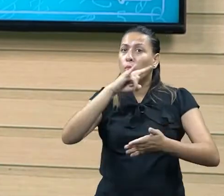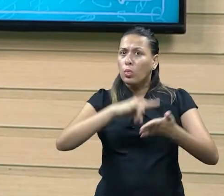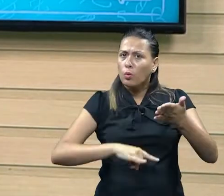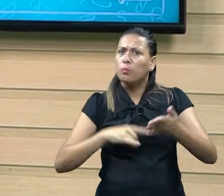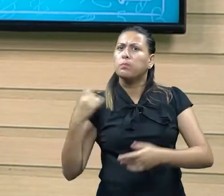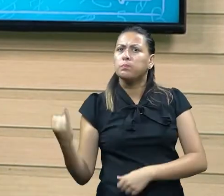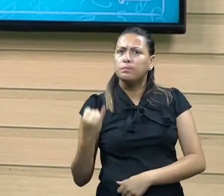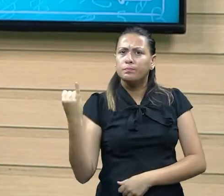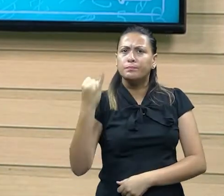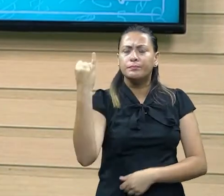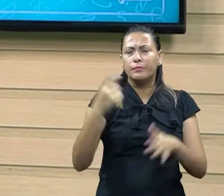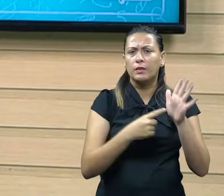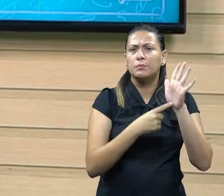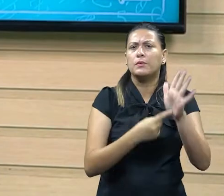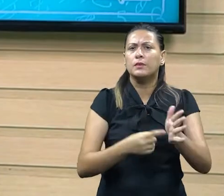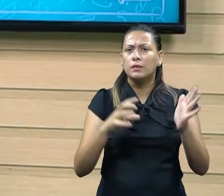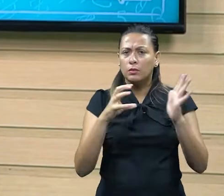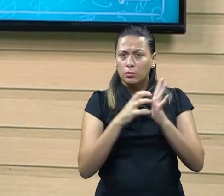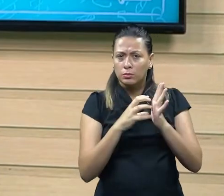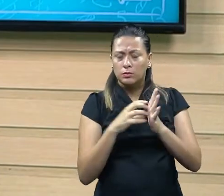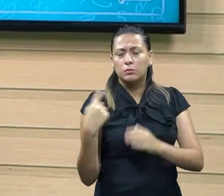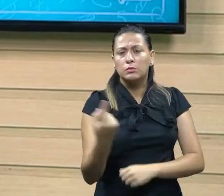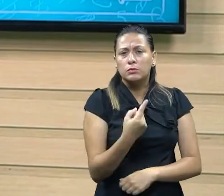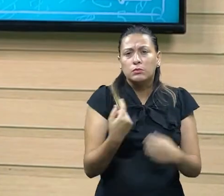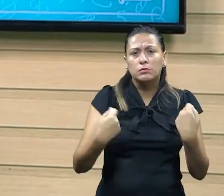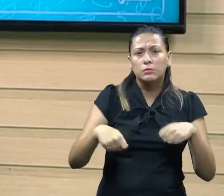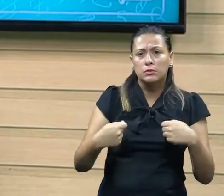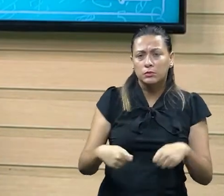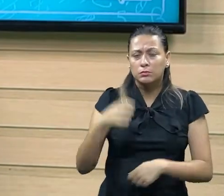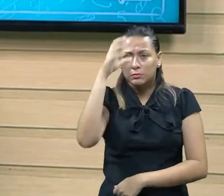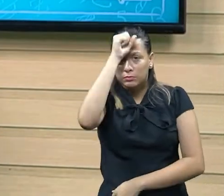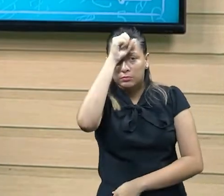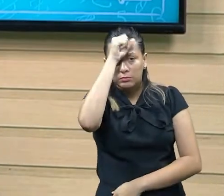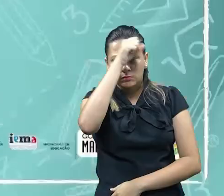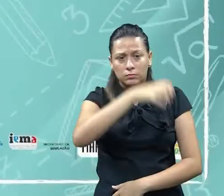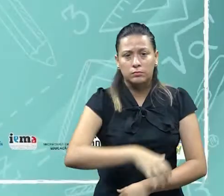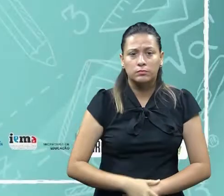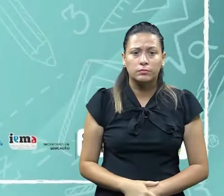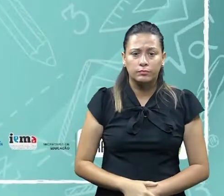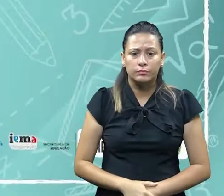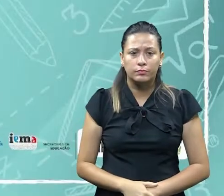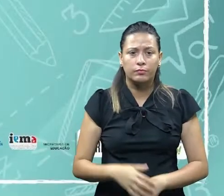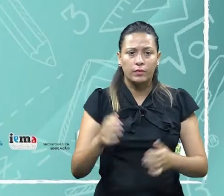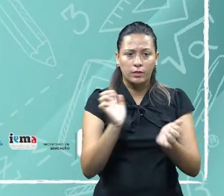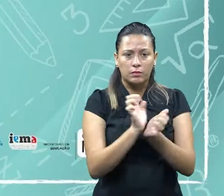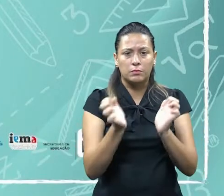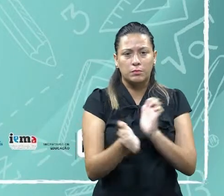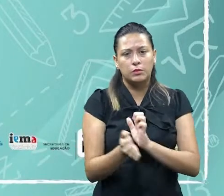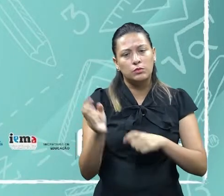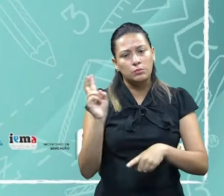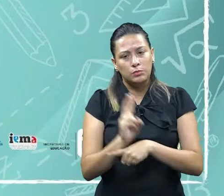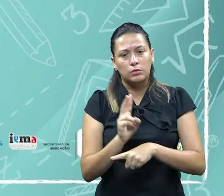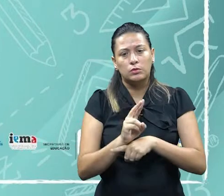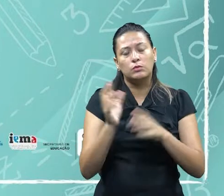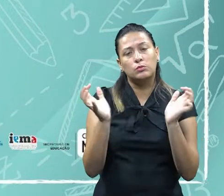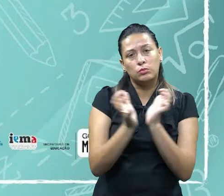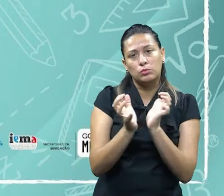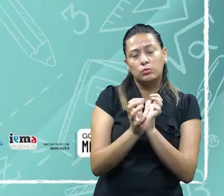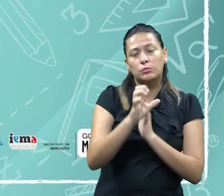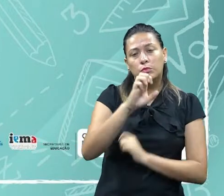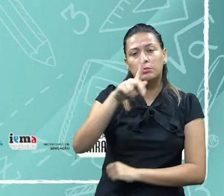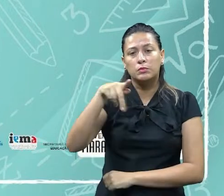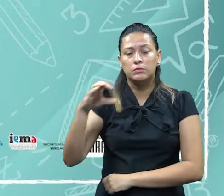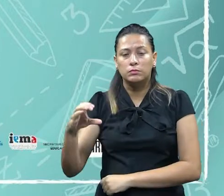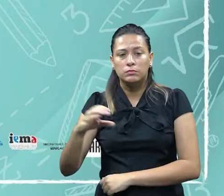ali todos a simbologia que a gente precisa aprender. Equipamento de proteção